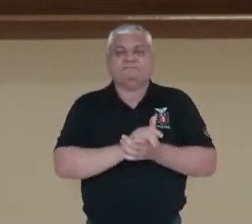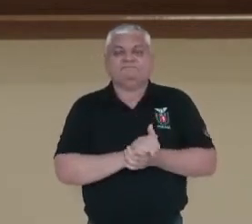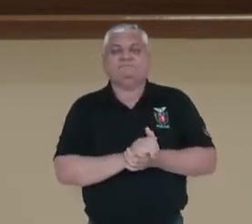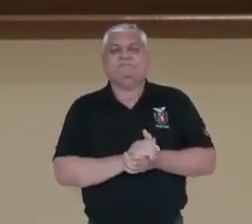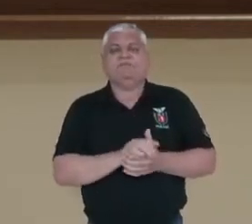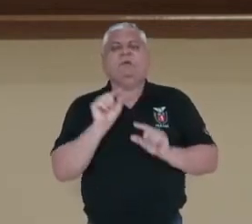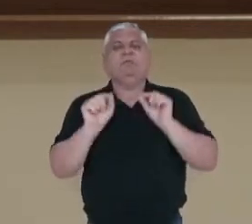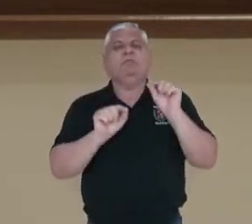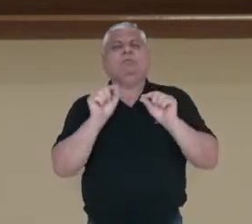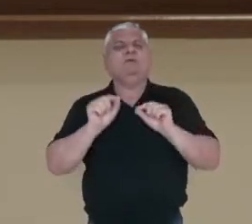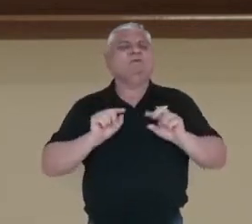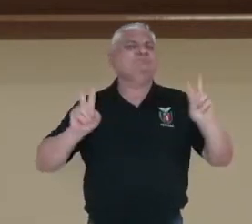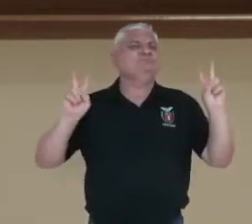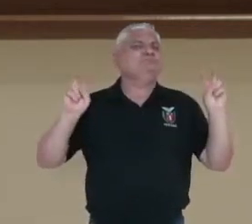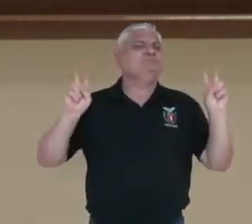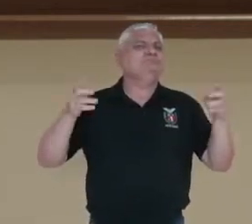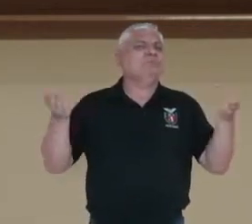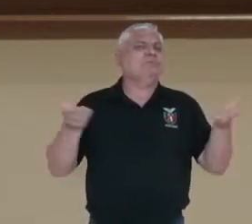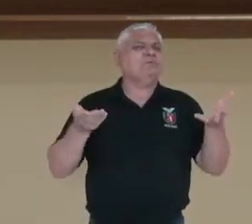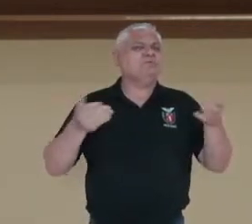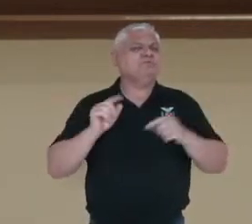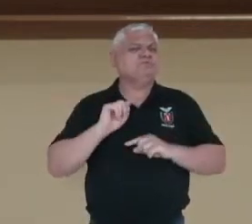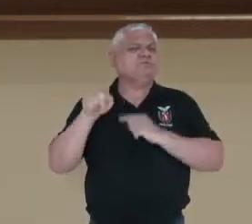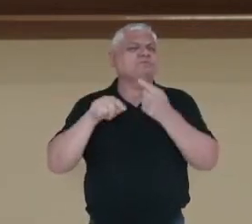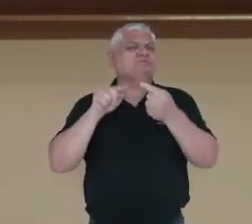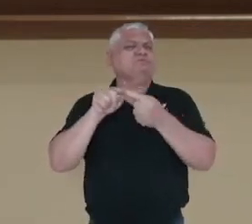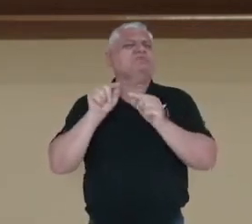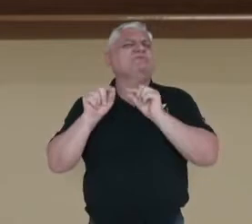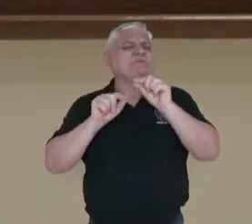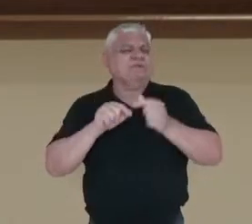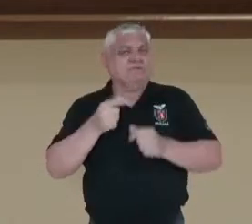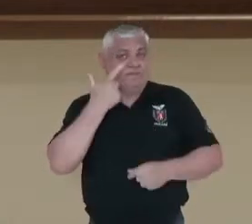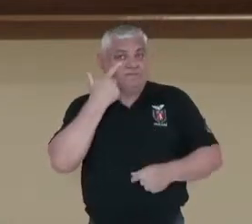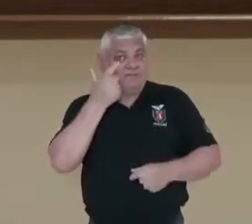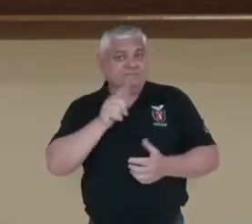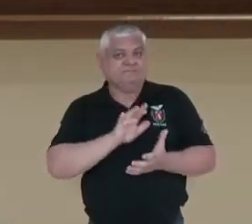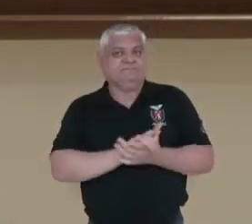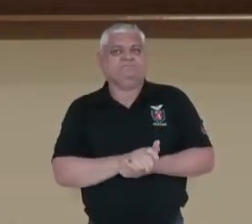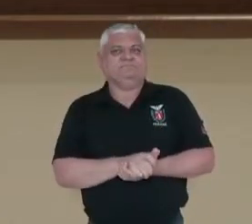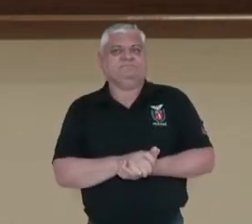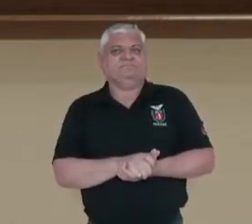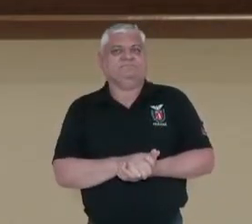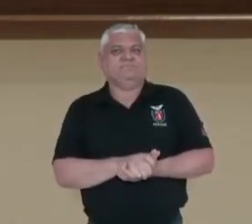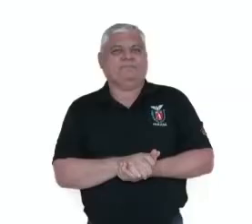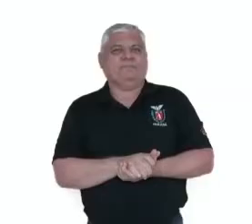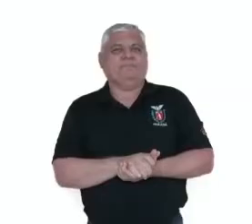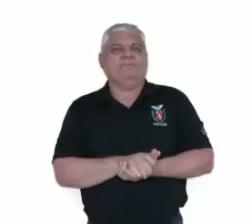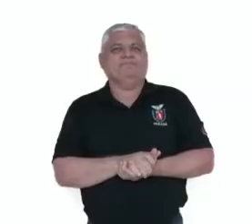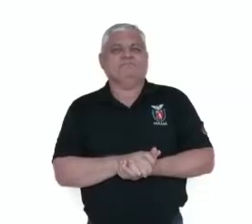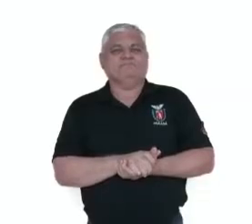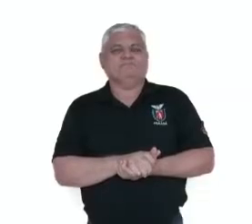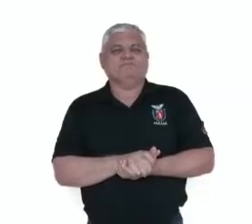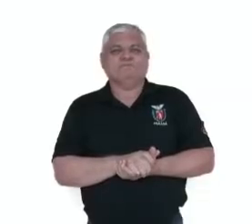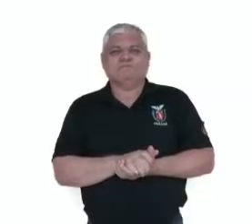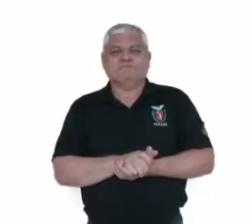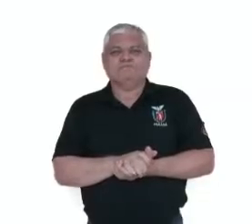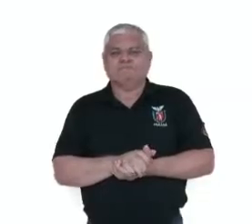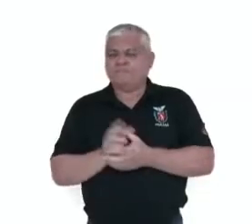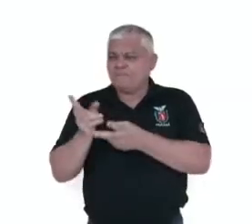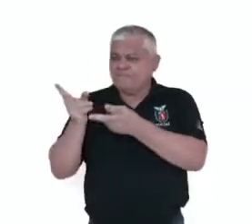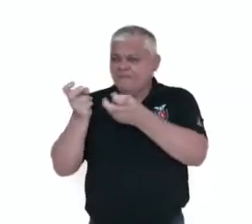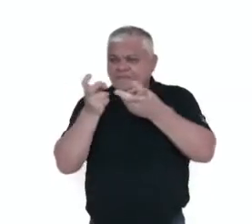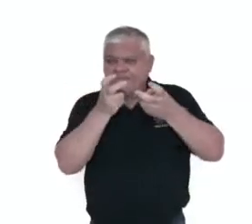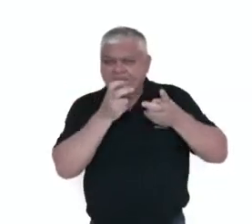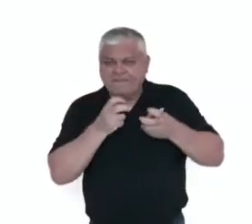que será que nós vamos falar? Qual que é o objetivo nosso? Vamos observar? Tá lá então, né? Identificar e avaliar